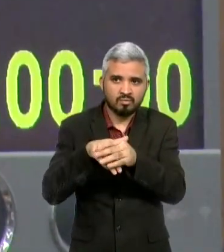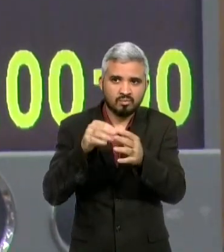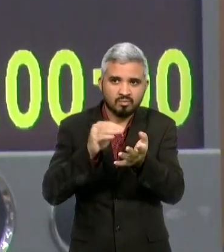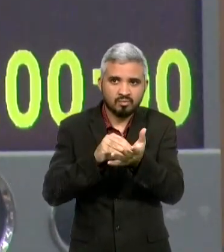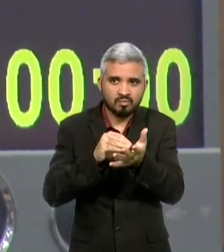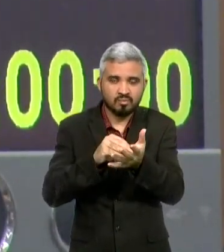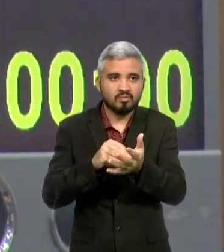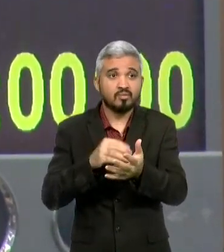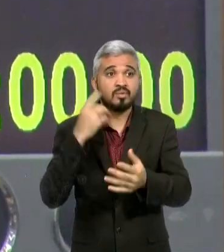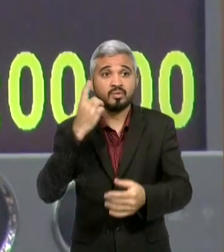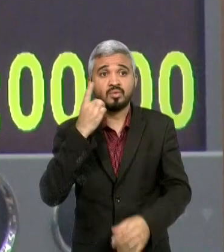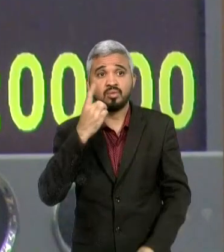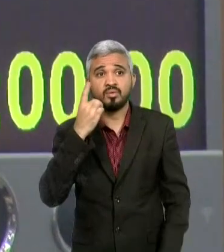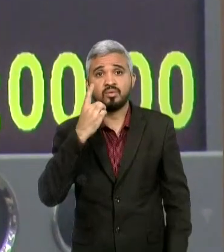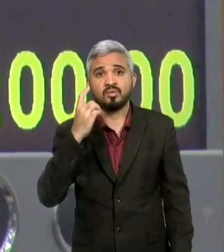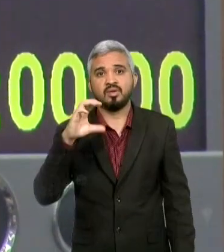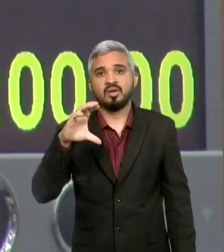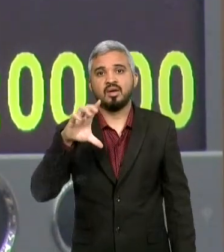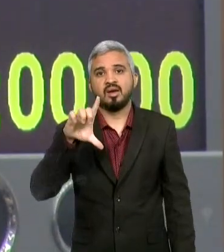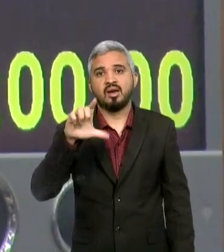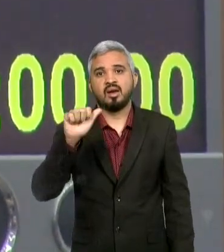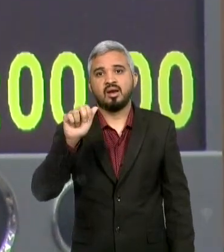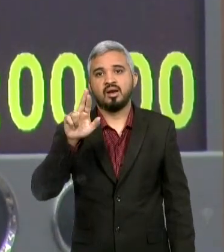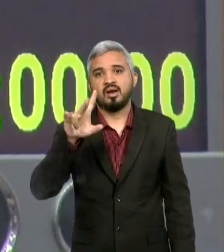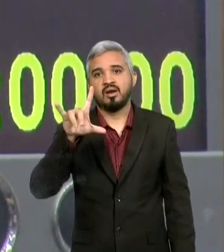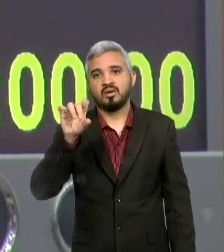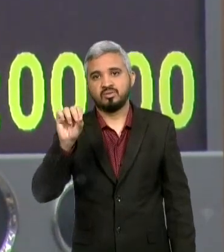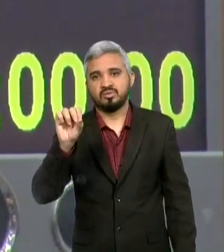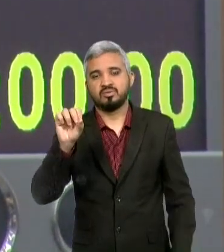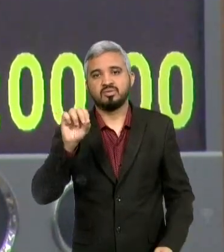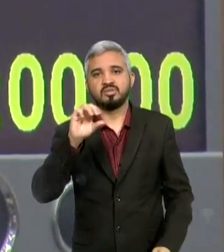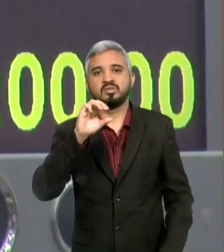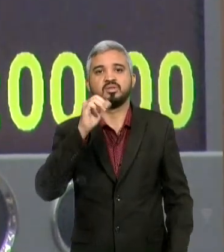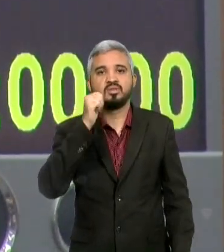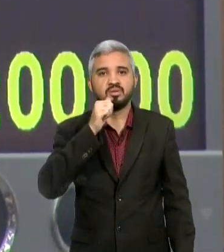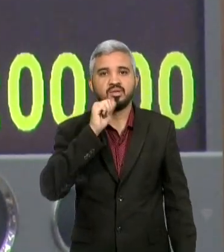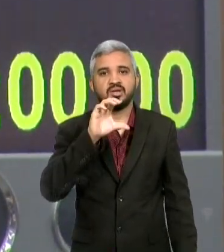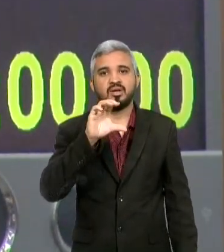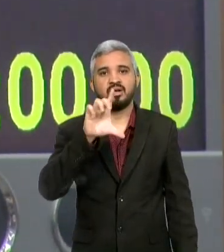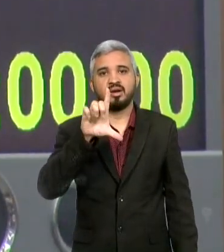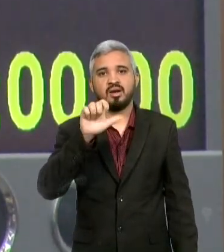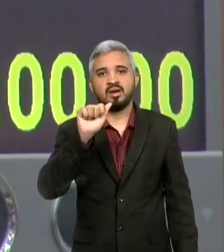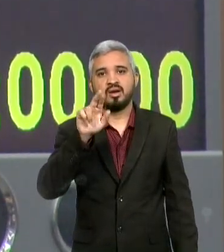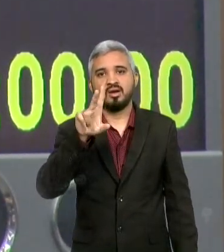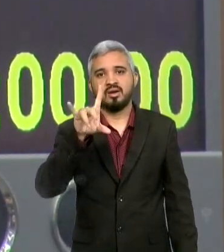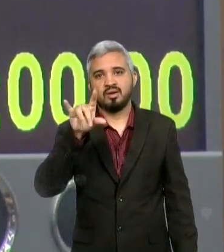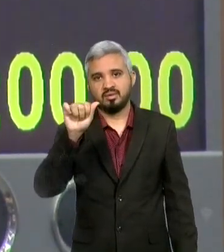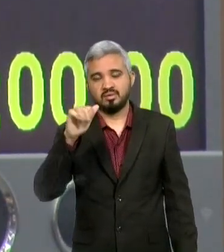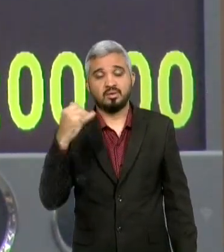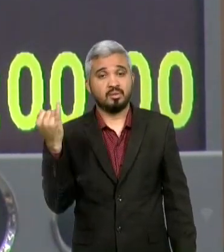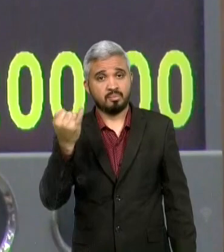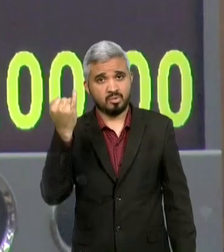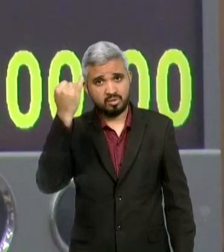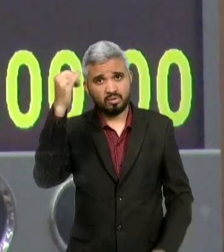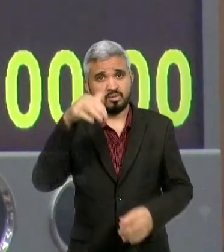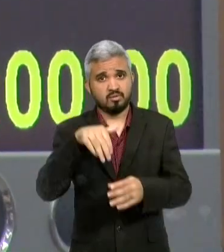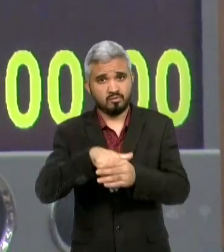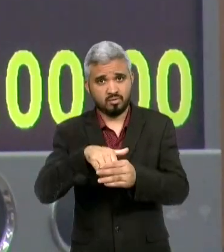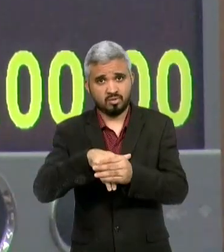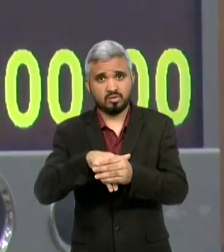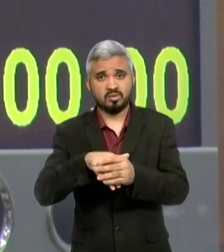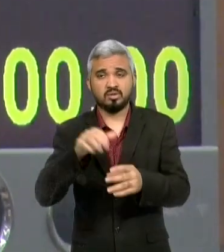Deputado Cláudio Cunha. Deputado Cláudia, deputada Cláudia, é importante registrar os votos, presidente.